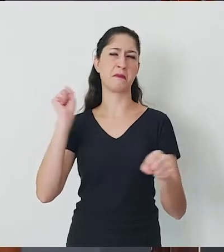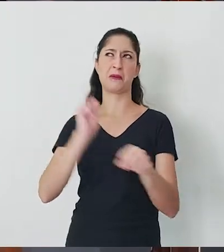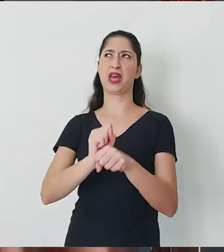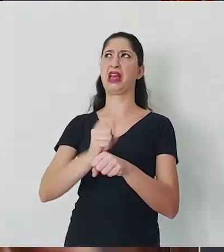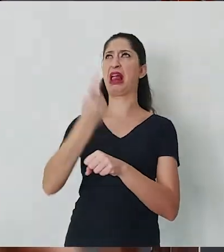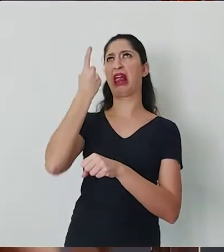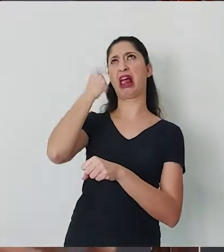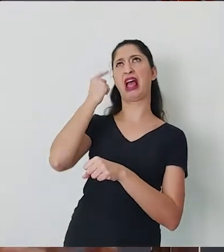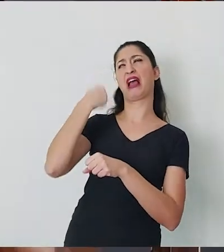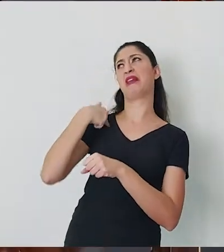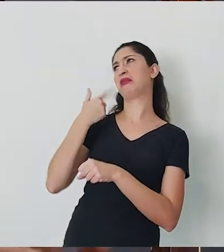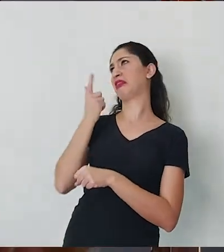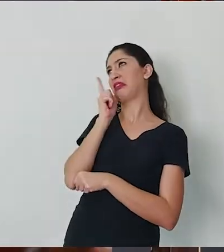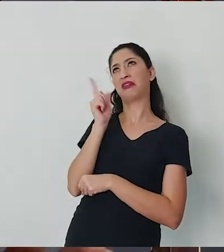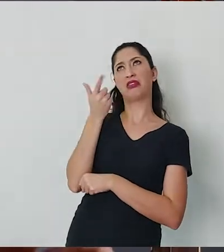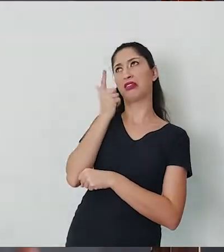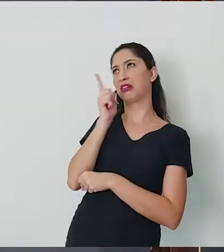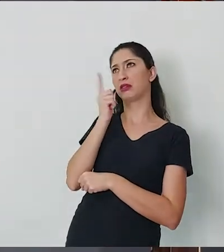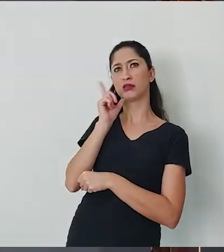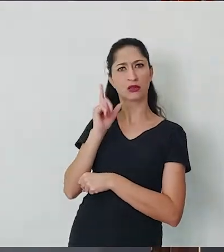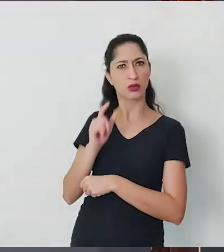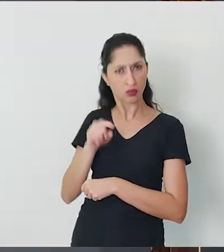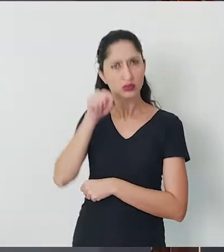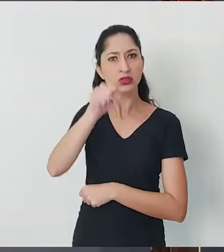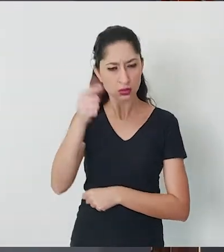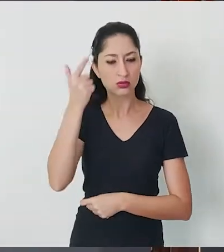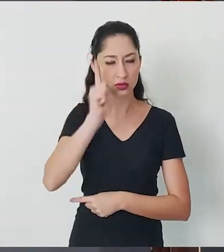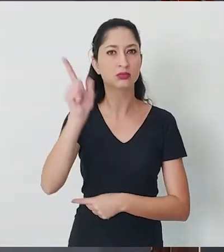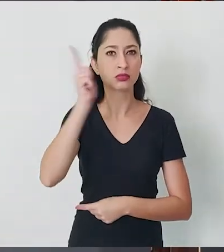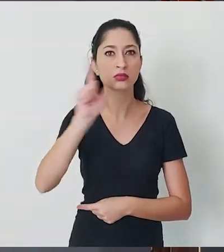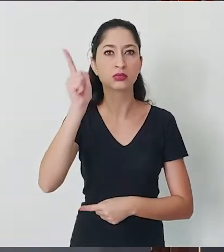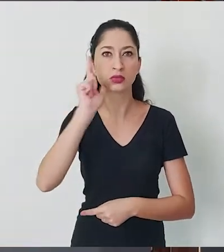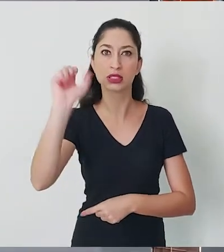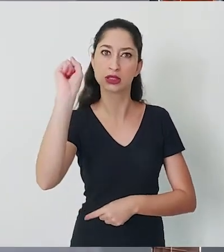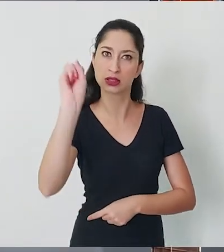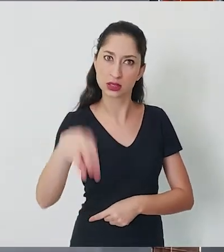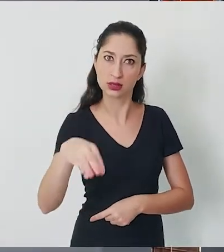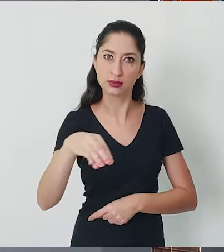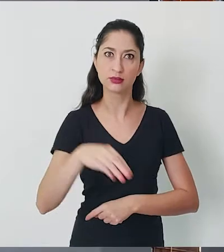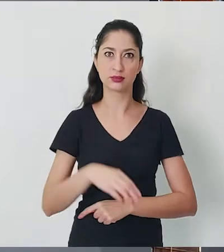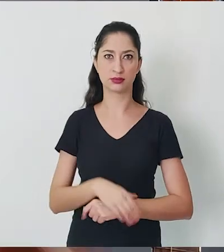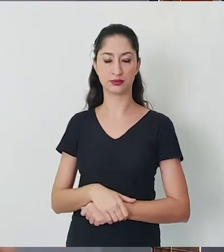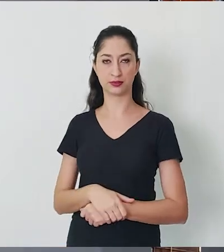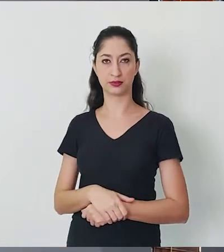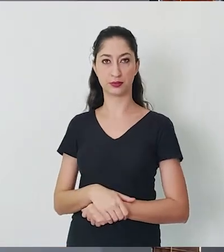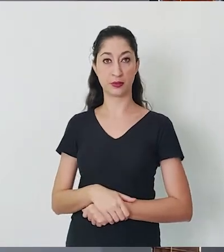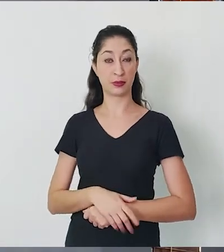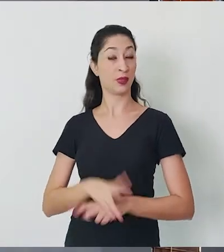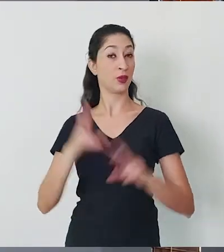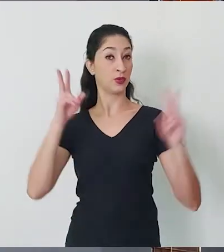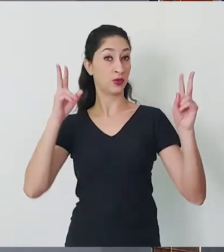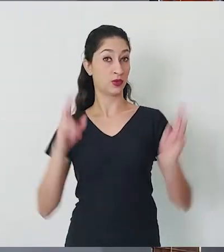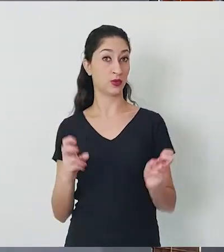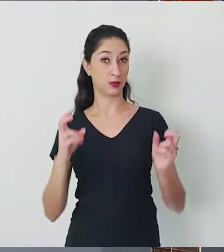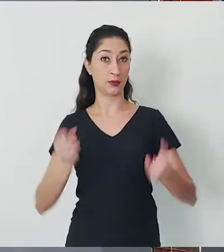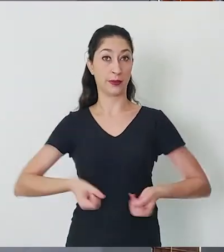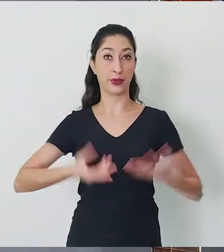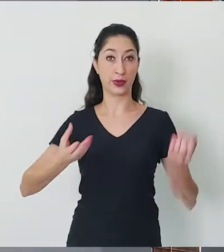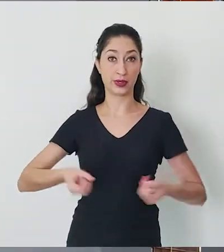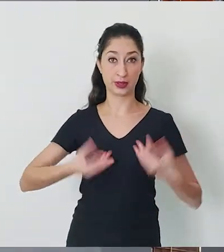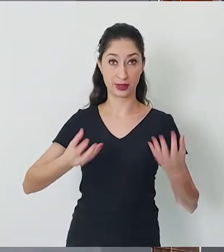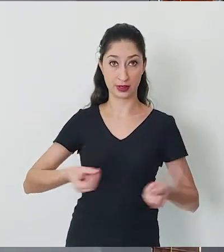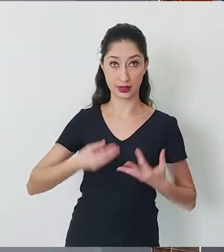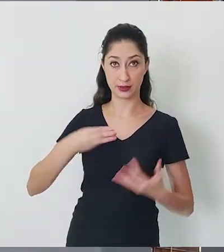e tira esse estigma de que você não consegue, porque sim, você consegue, tá bom? Continuando sobre os princípios da